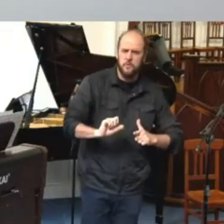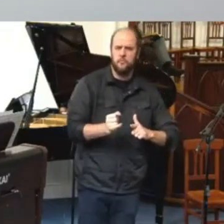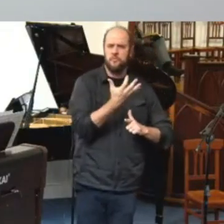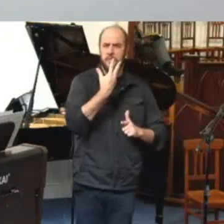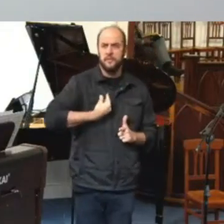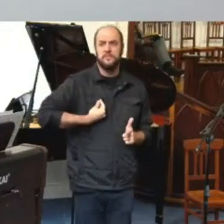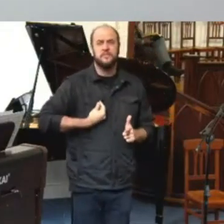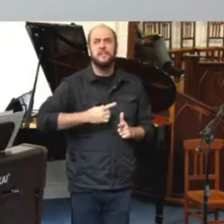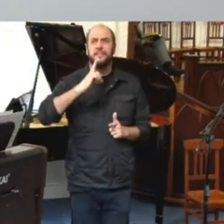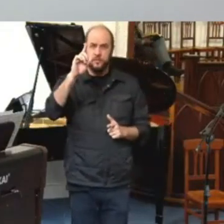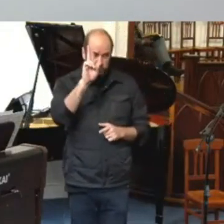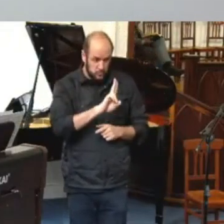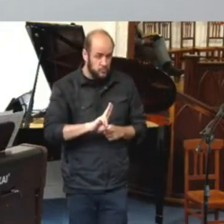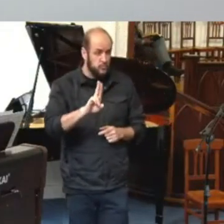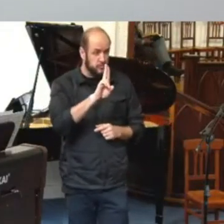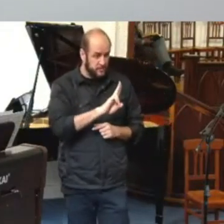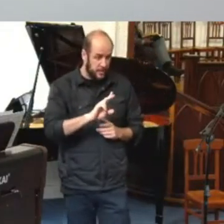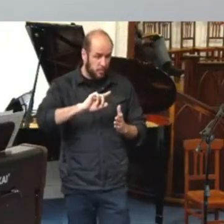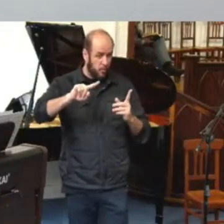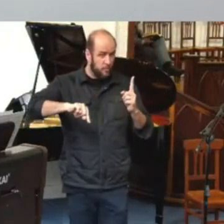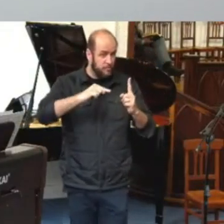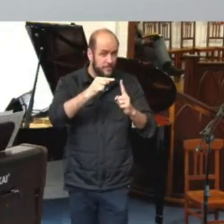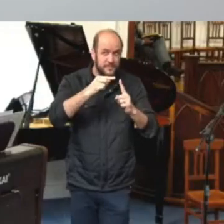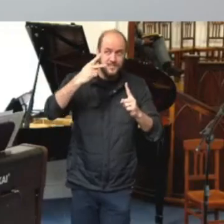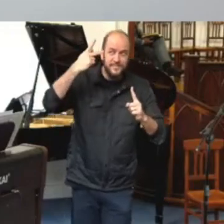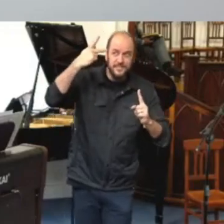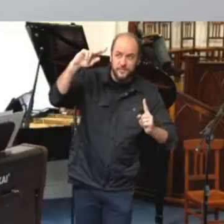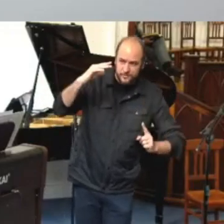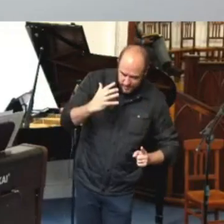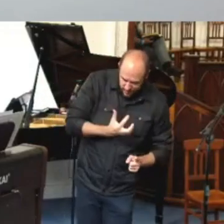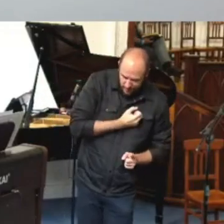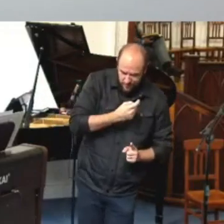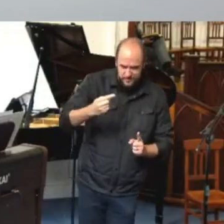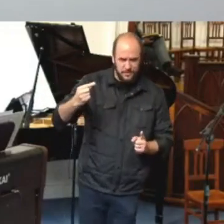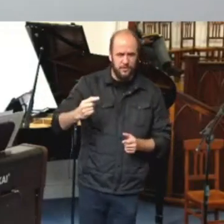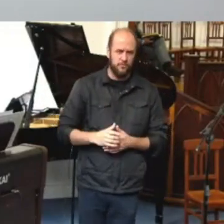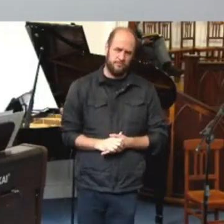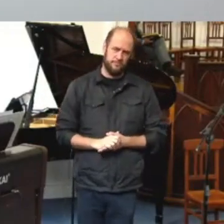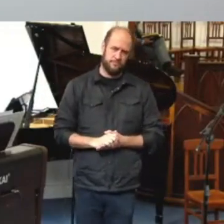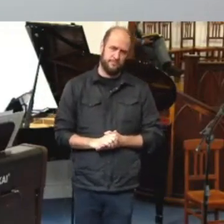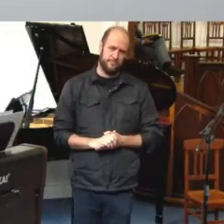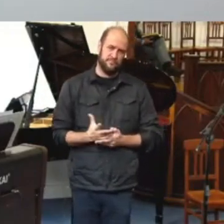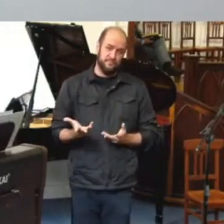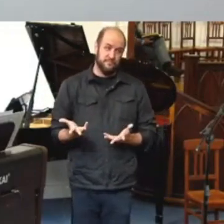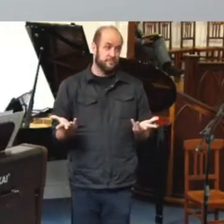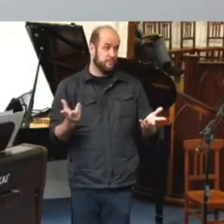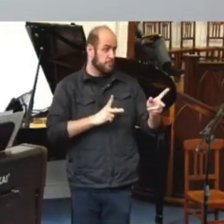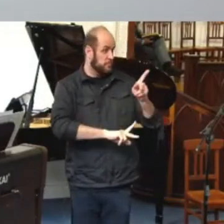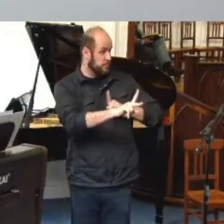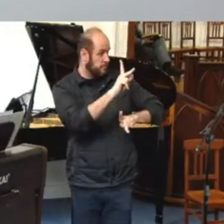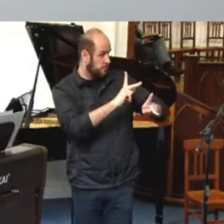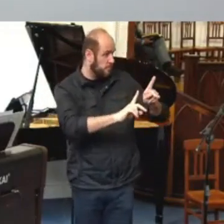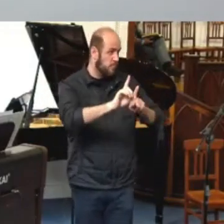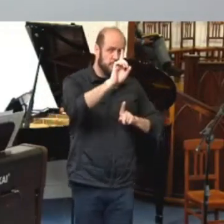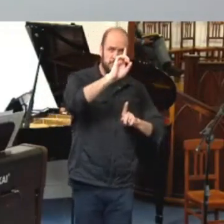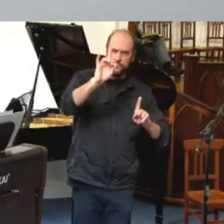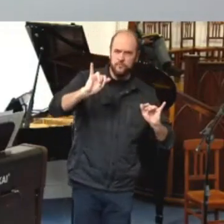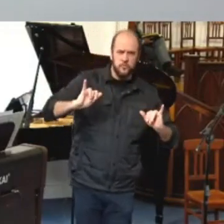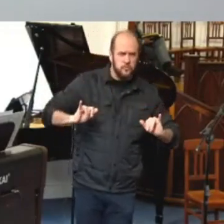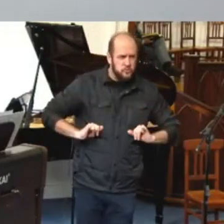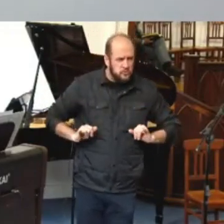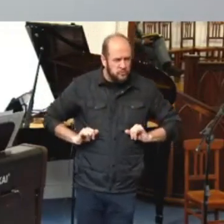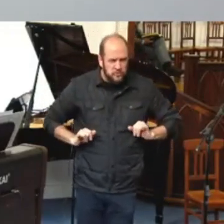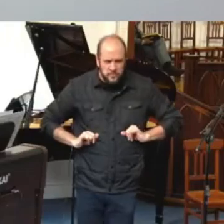de nossas vidas para os seus propósitos redentores. Isso significa que para o povo de Deus, dor e